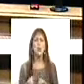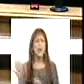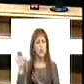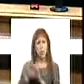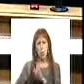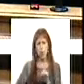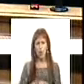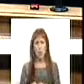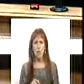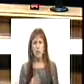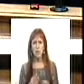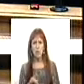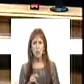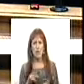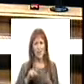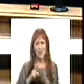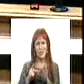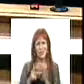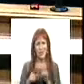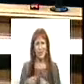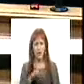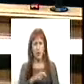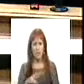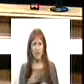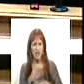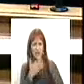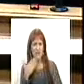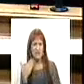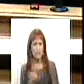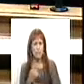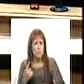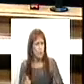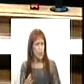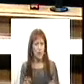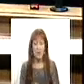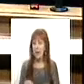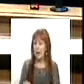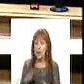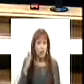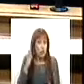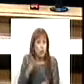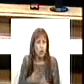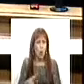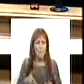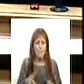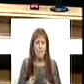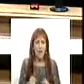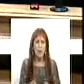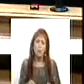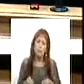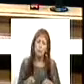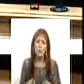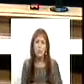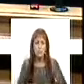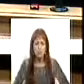as condições de admissibilidade às técnicas de PMA, na medida em que são tidas apenas como método